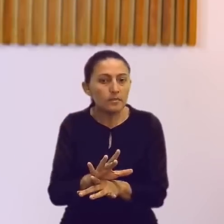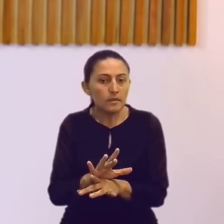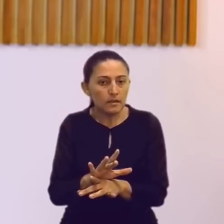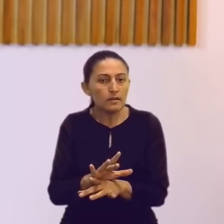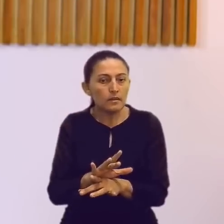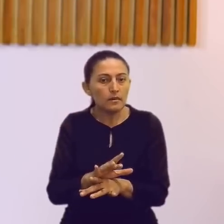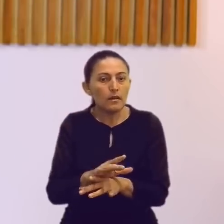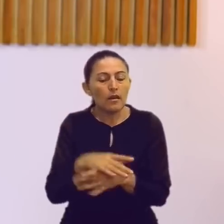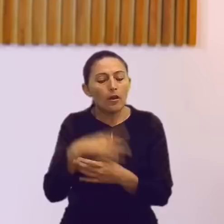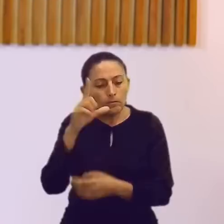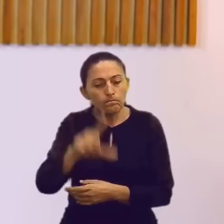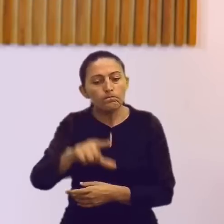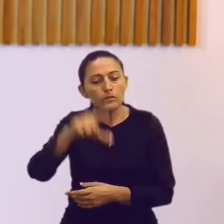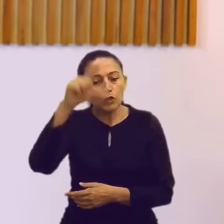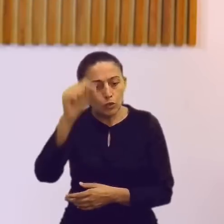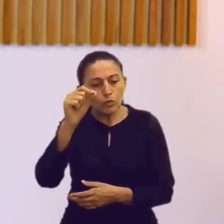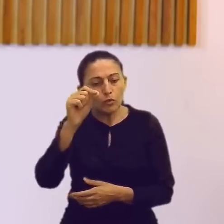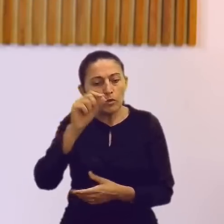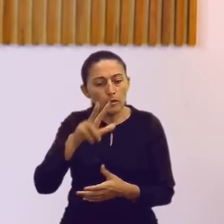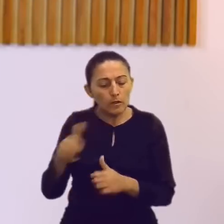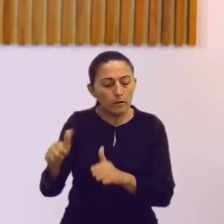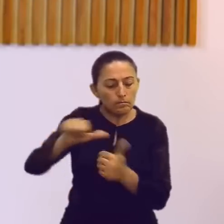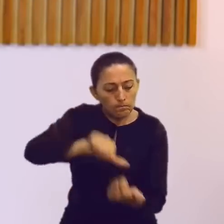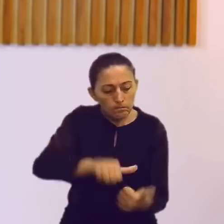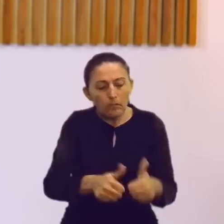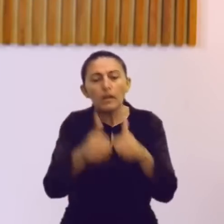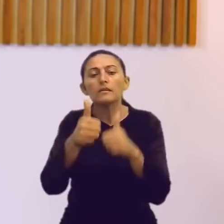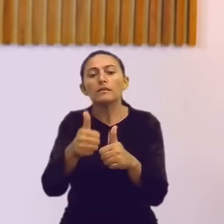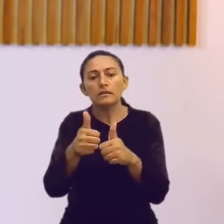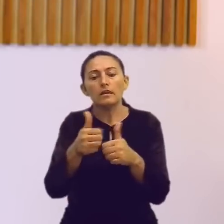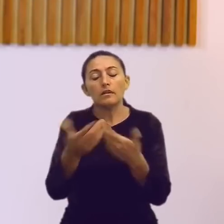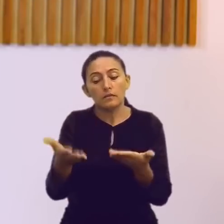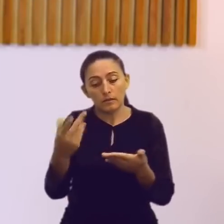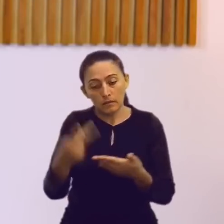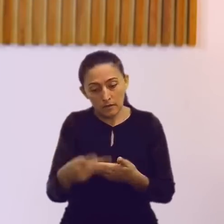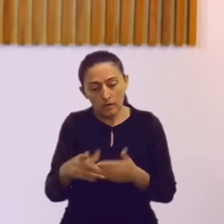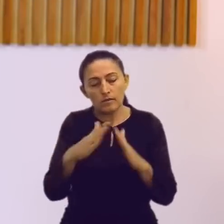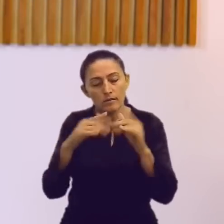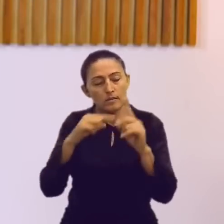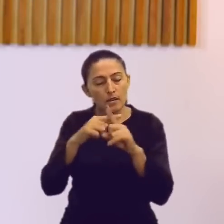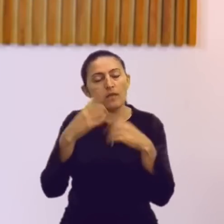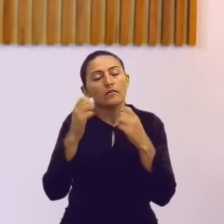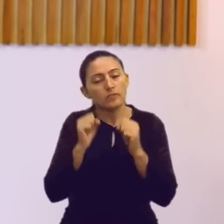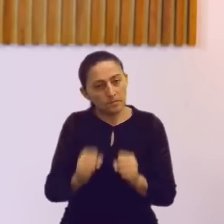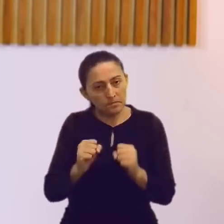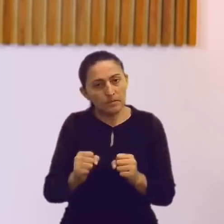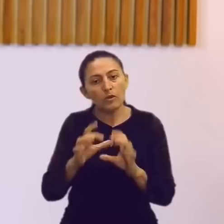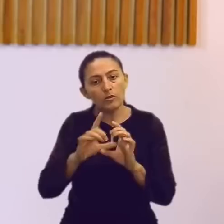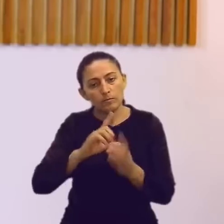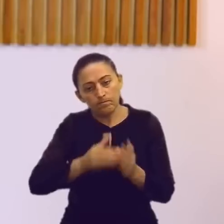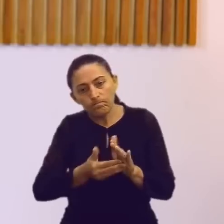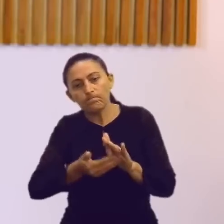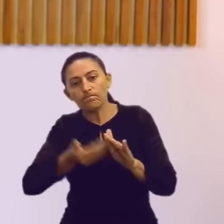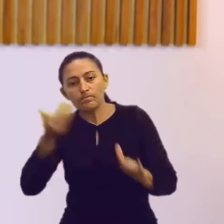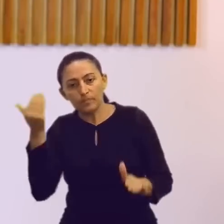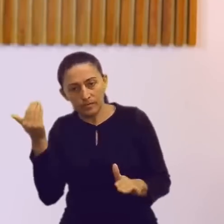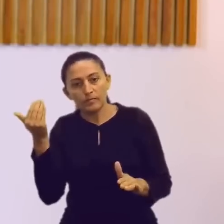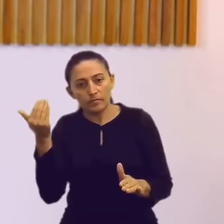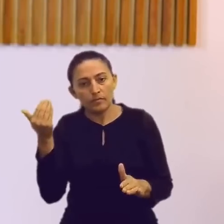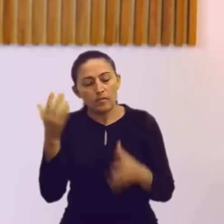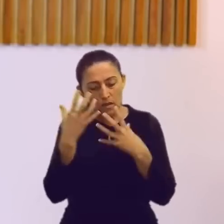sua decisão aos pés de Jesus e for batizada aqui na igreja, então você terá então o seu pedido